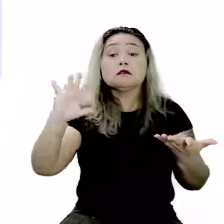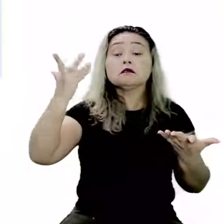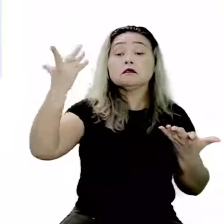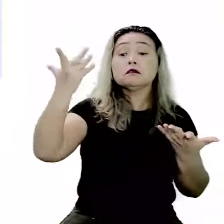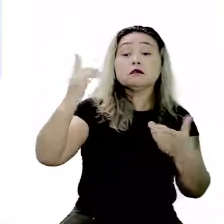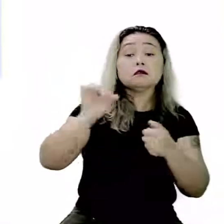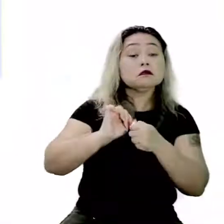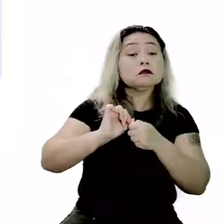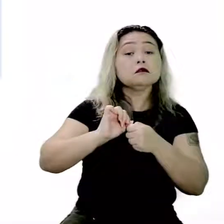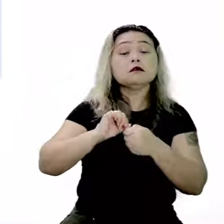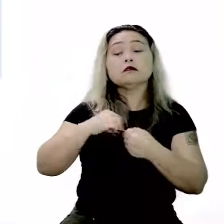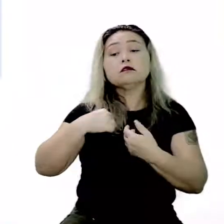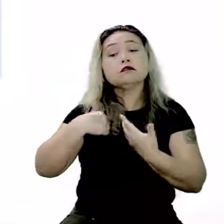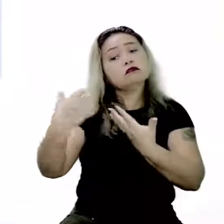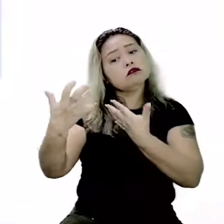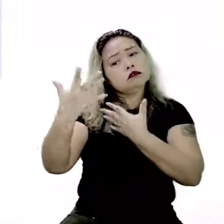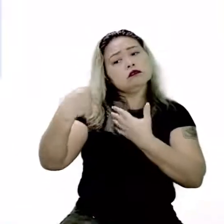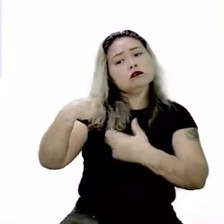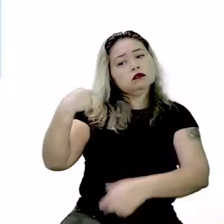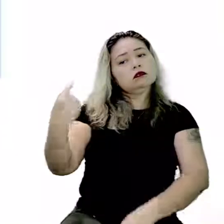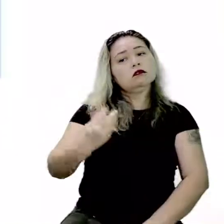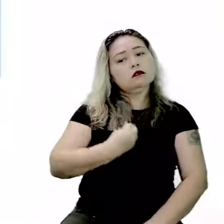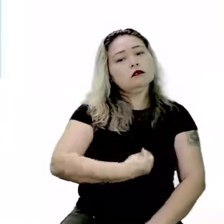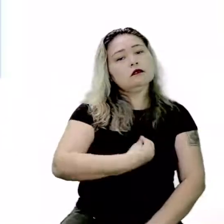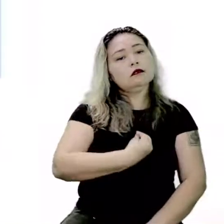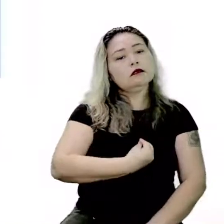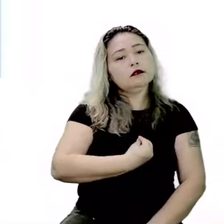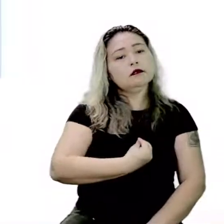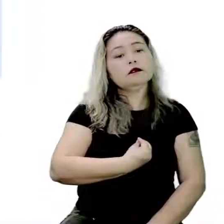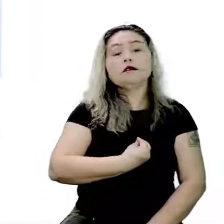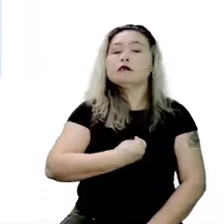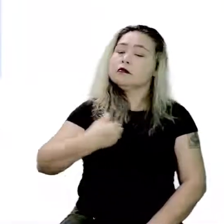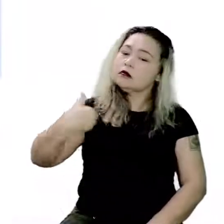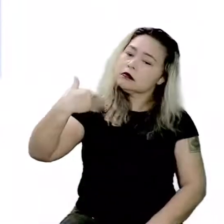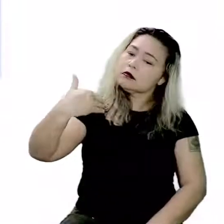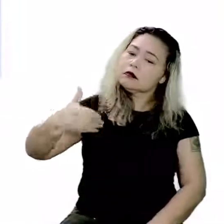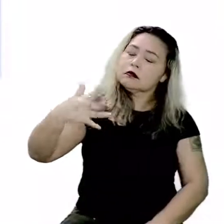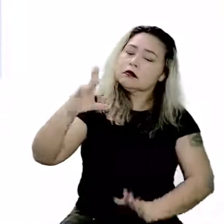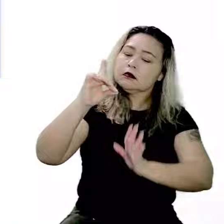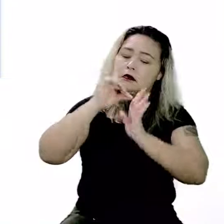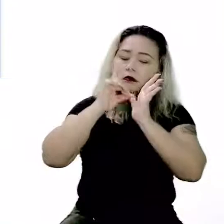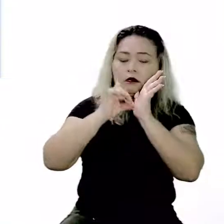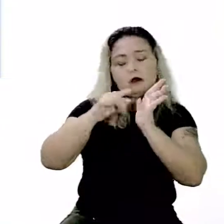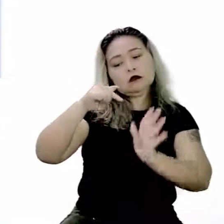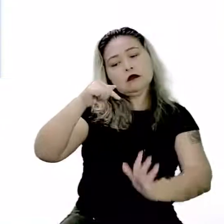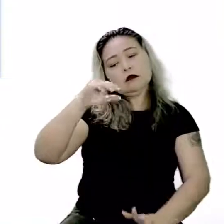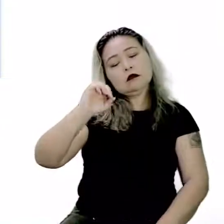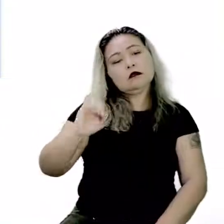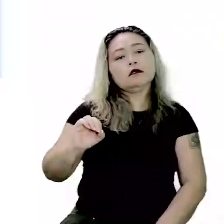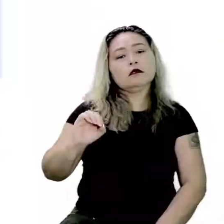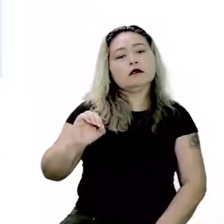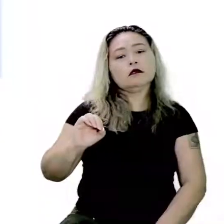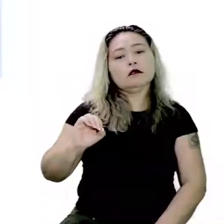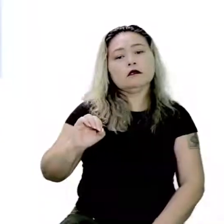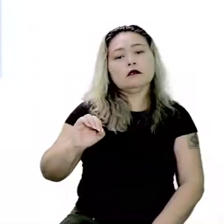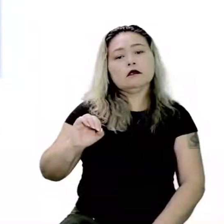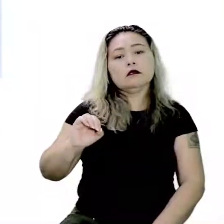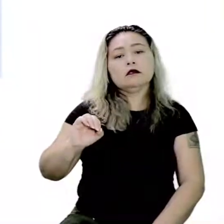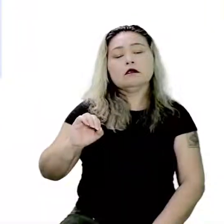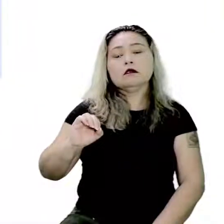isso influenciou na nossa vida? Beleza. Foi durante a década de